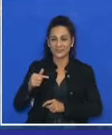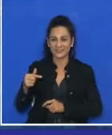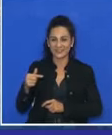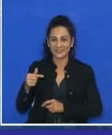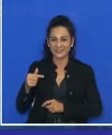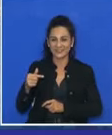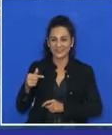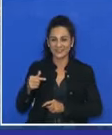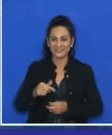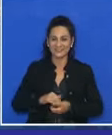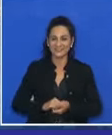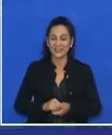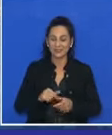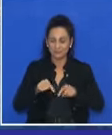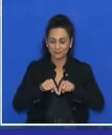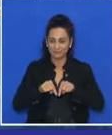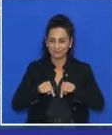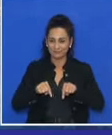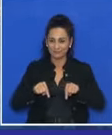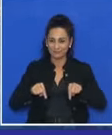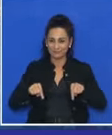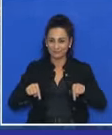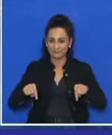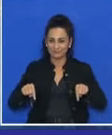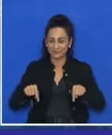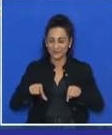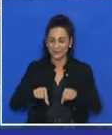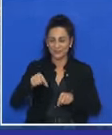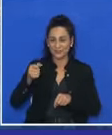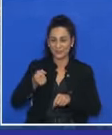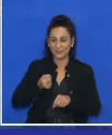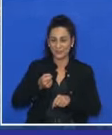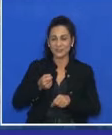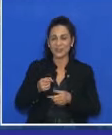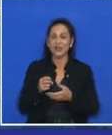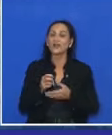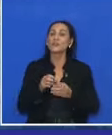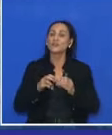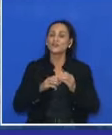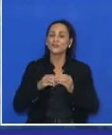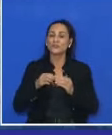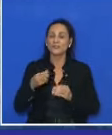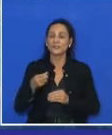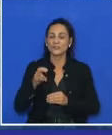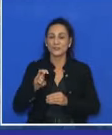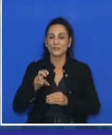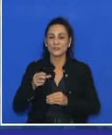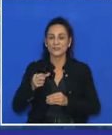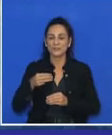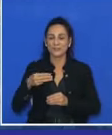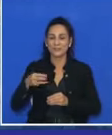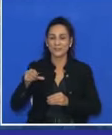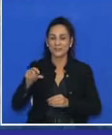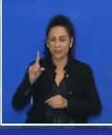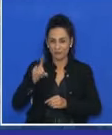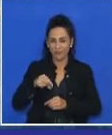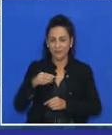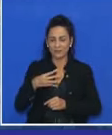57. Vamos confirmar. As 5 dezenas sorteadas no concurso 5.639 da quina